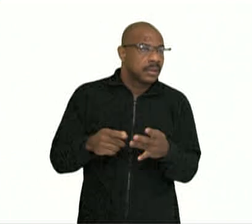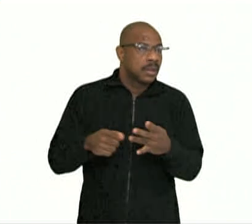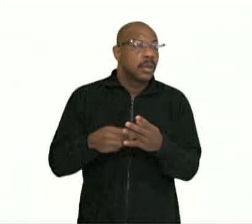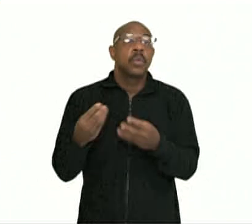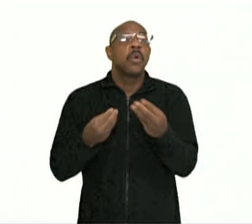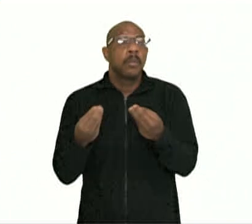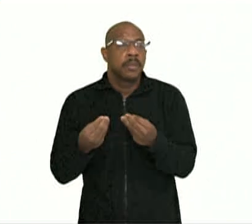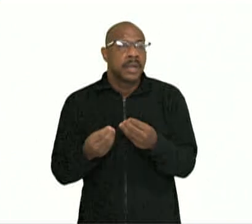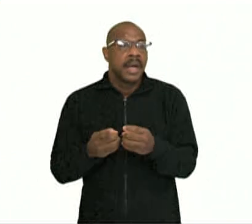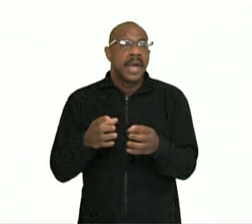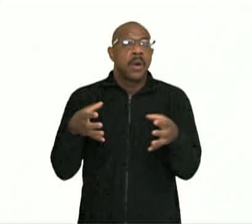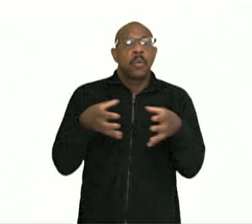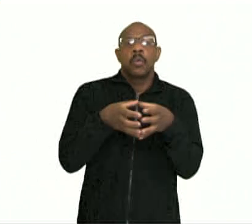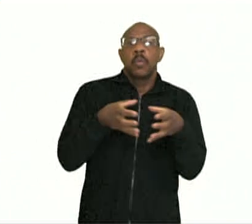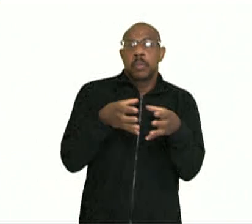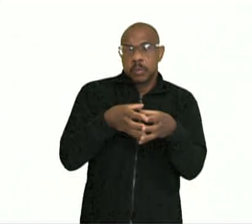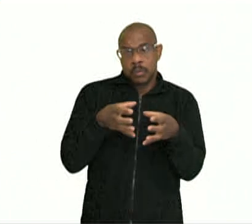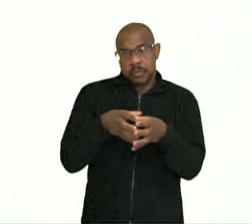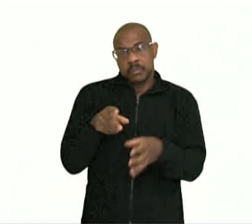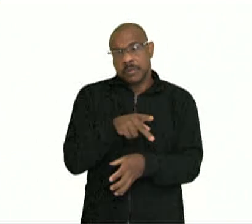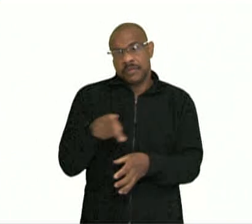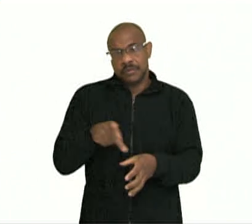né? Quando? Em